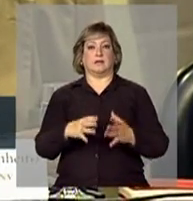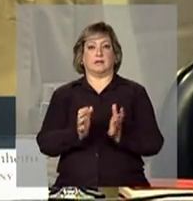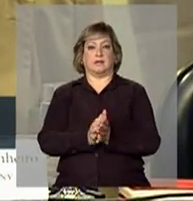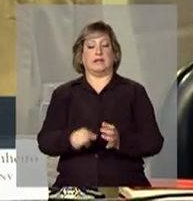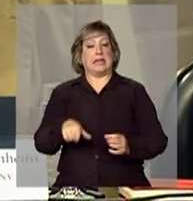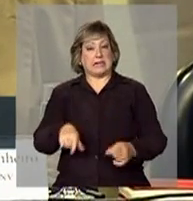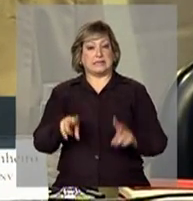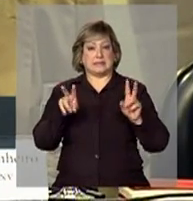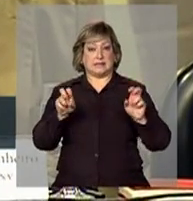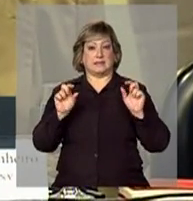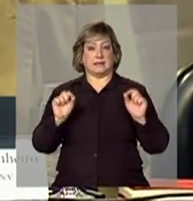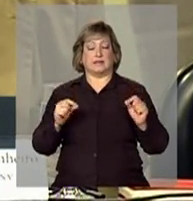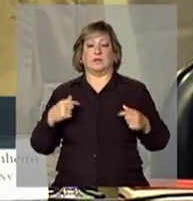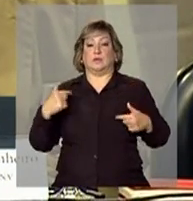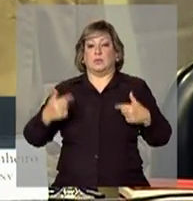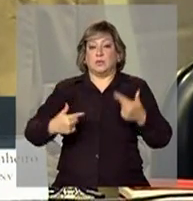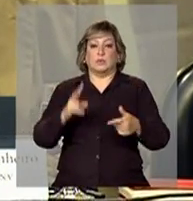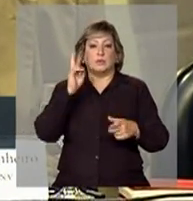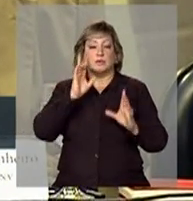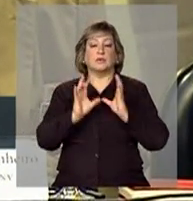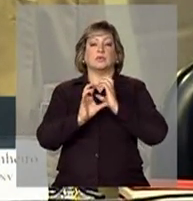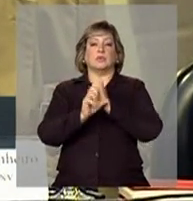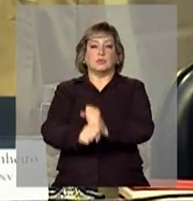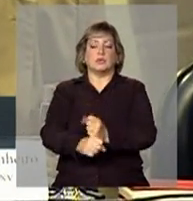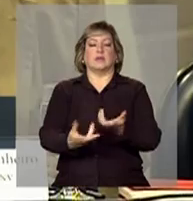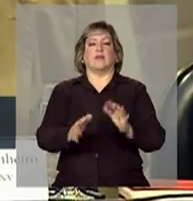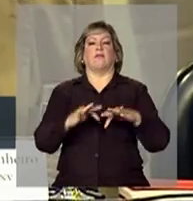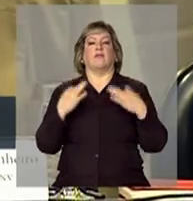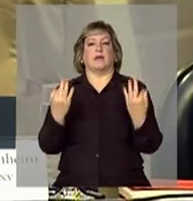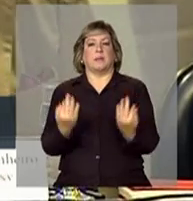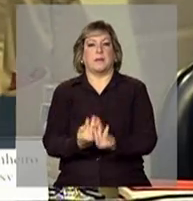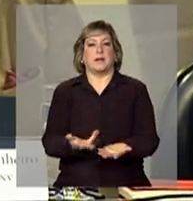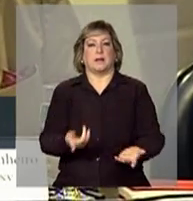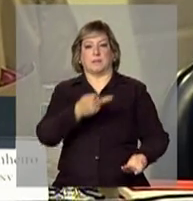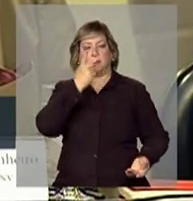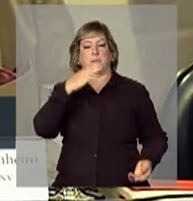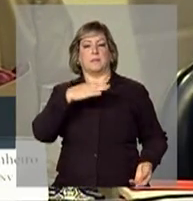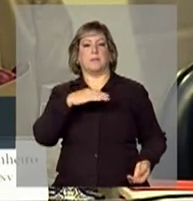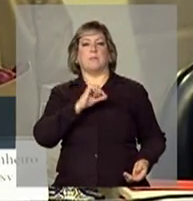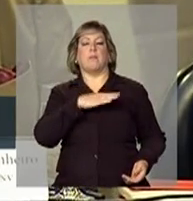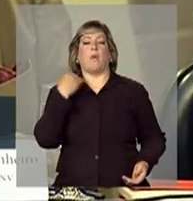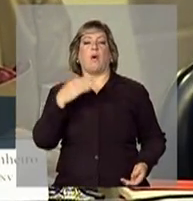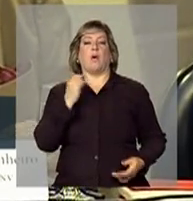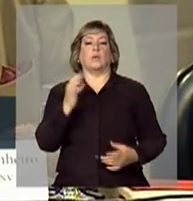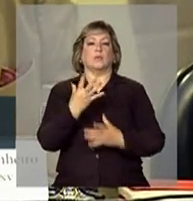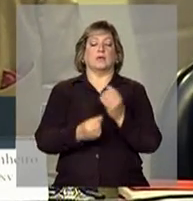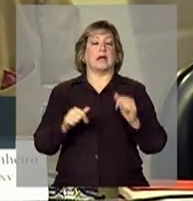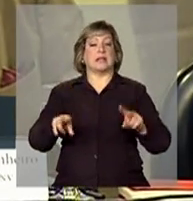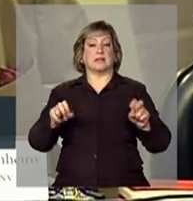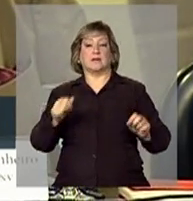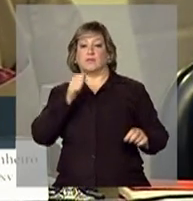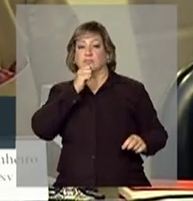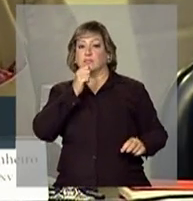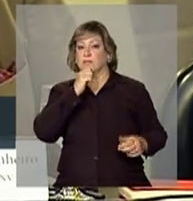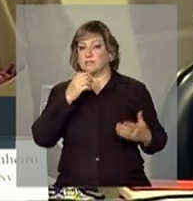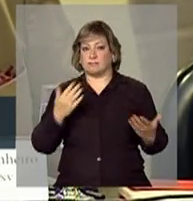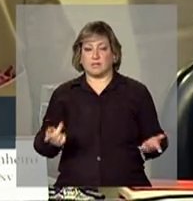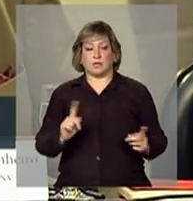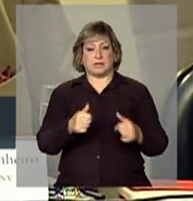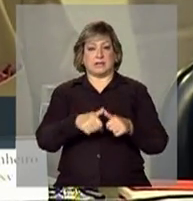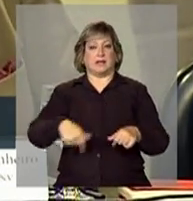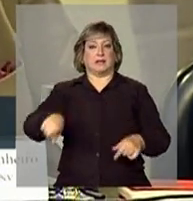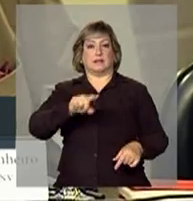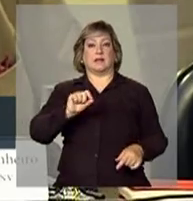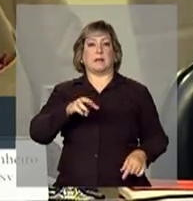luta histórica dos familiares dos mortos desaparecidos, esse tema não estaria na